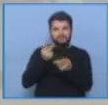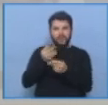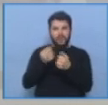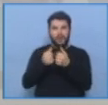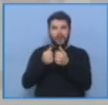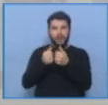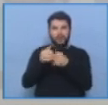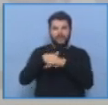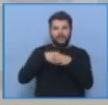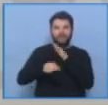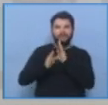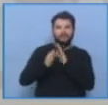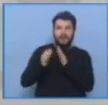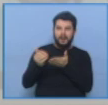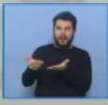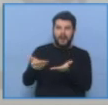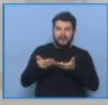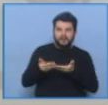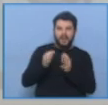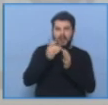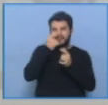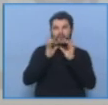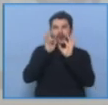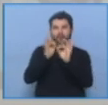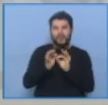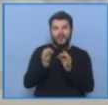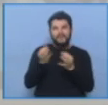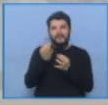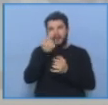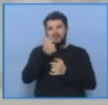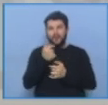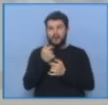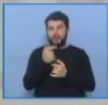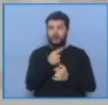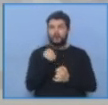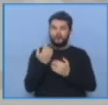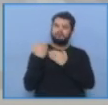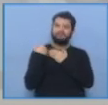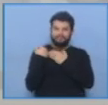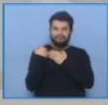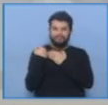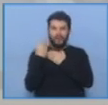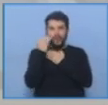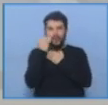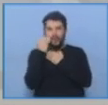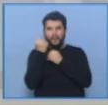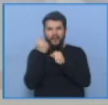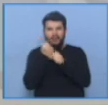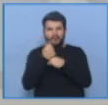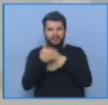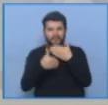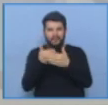se fazia para acolher, para cuidar das pessoas sobre as quais temos responsabilidade, mas como é que esses processos poderiam ser